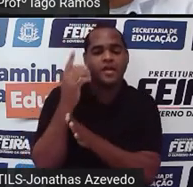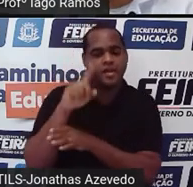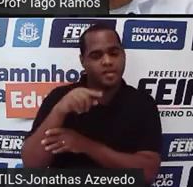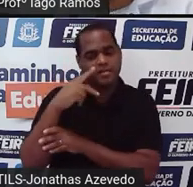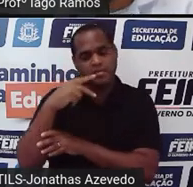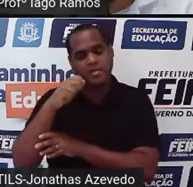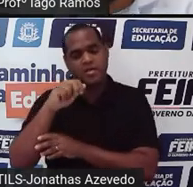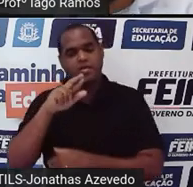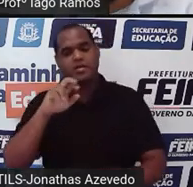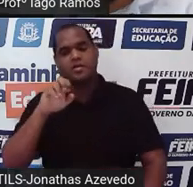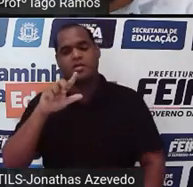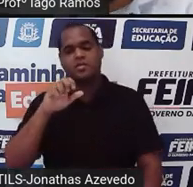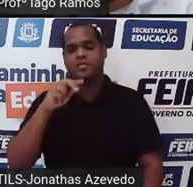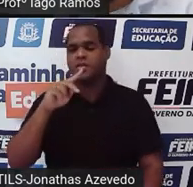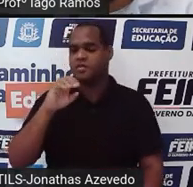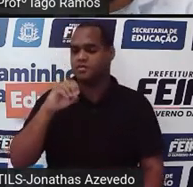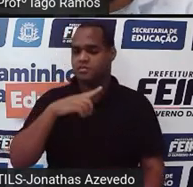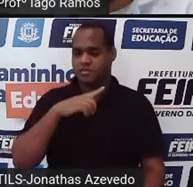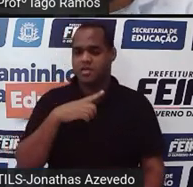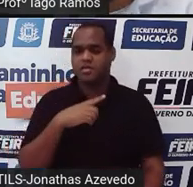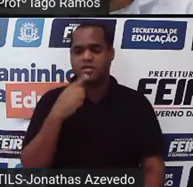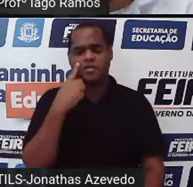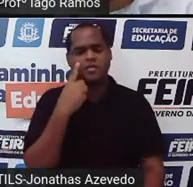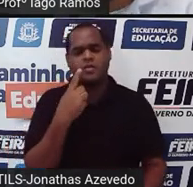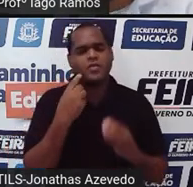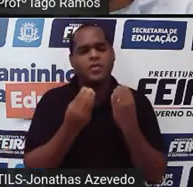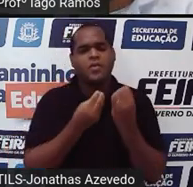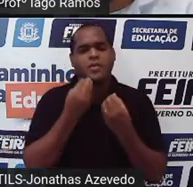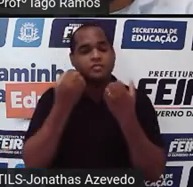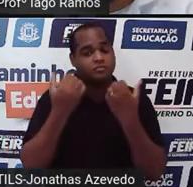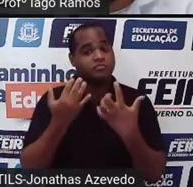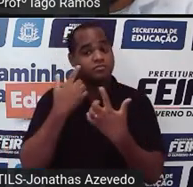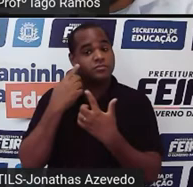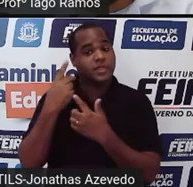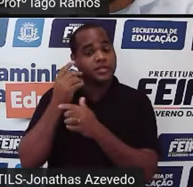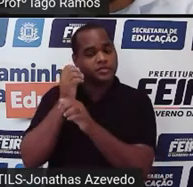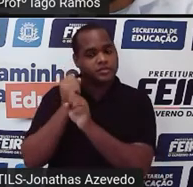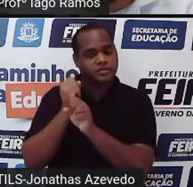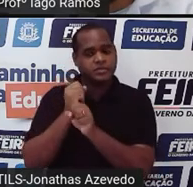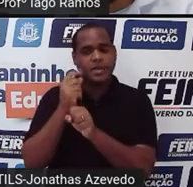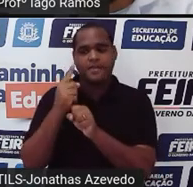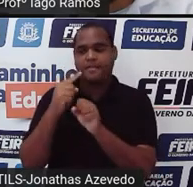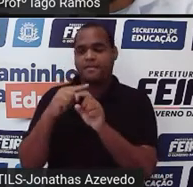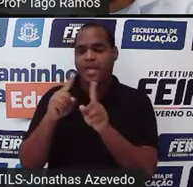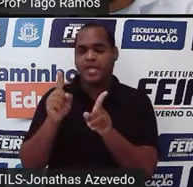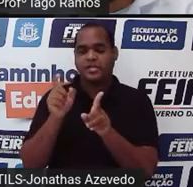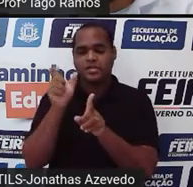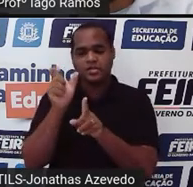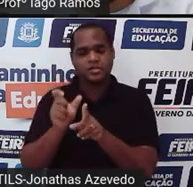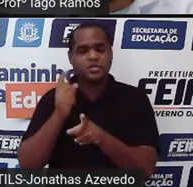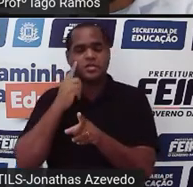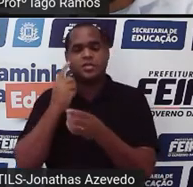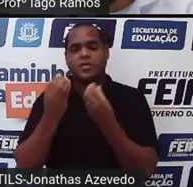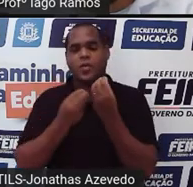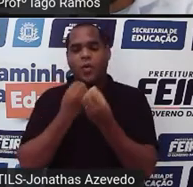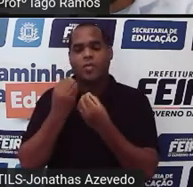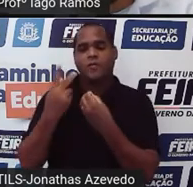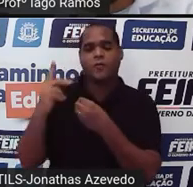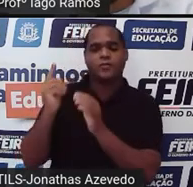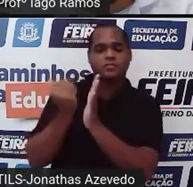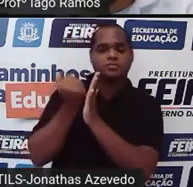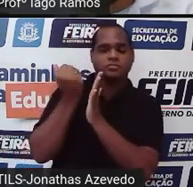olha só e o comprimento desse o cubinho mais o comprimento desse corpinho mais